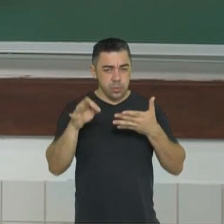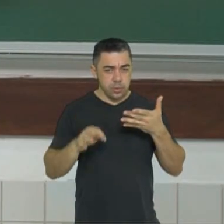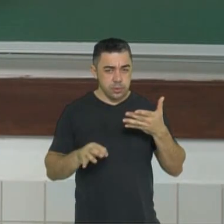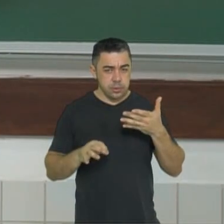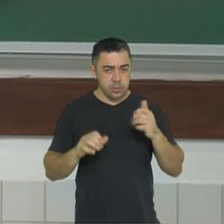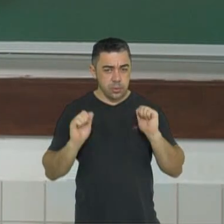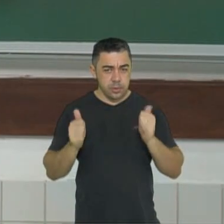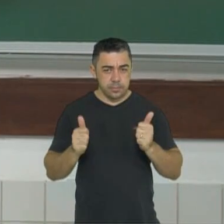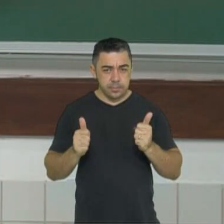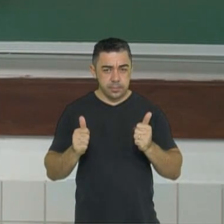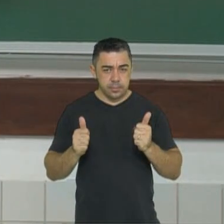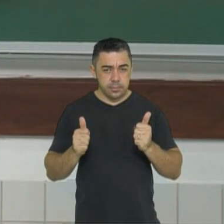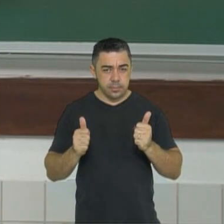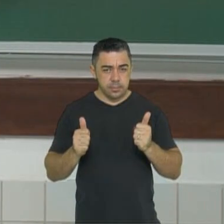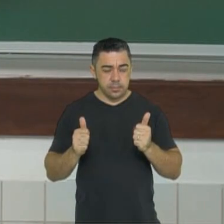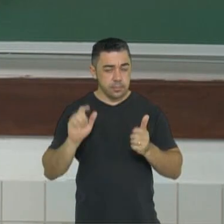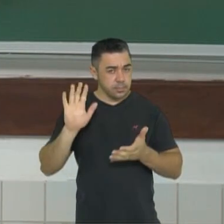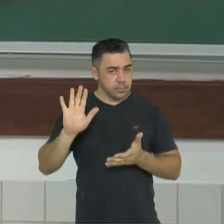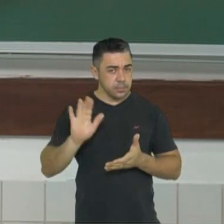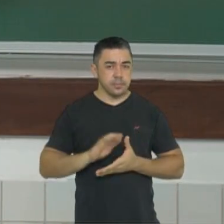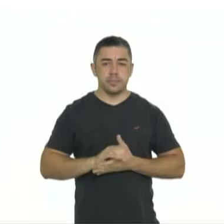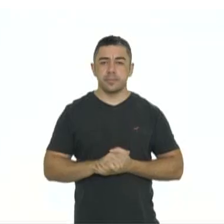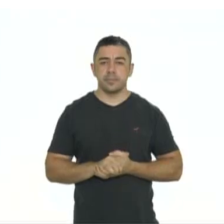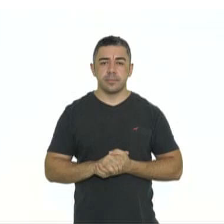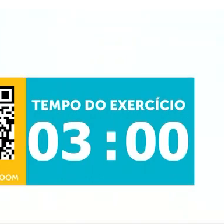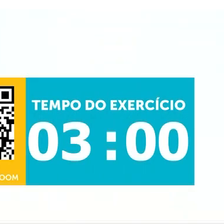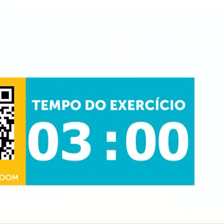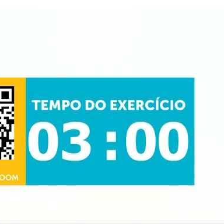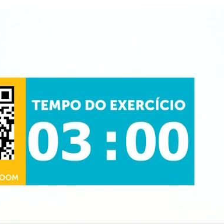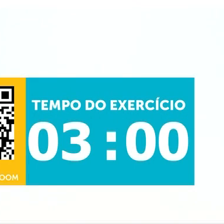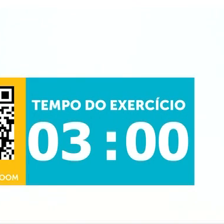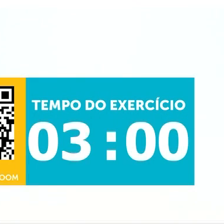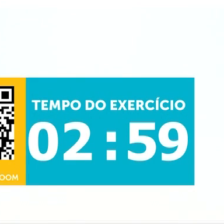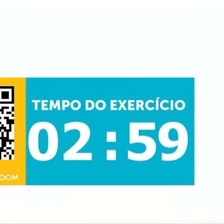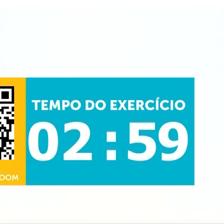gente confere Tá bom até daqui a pouquinho